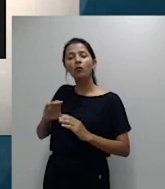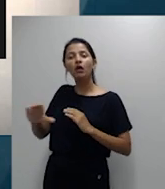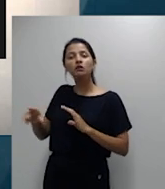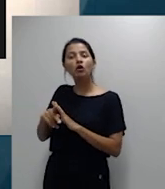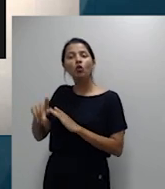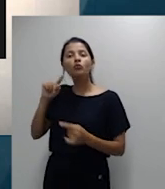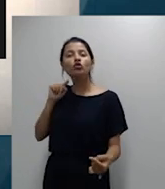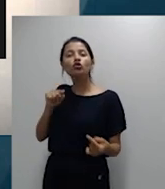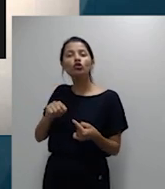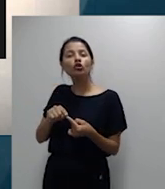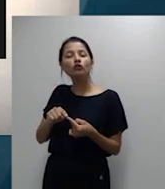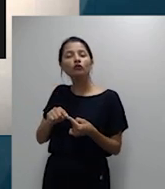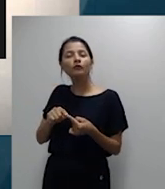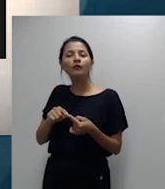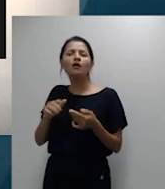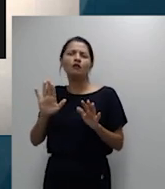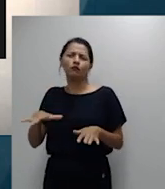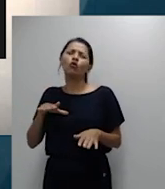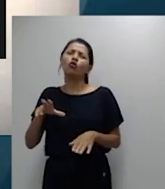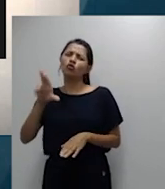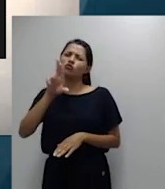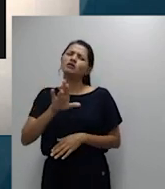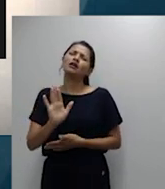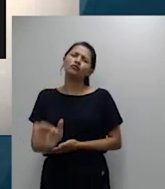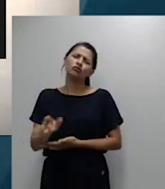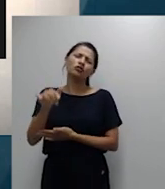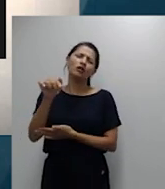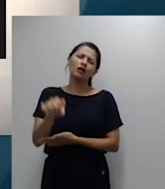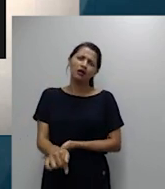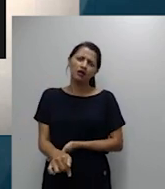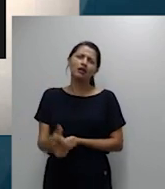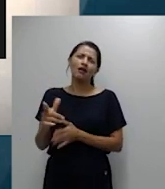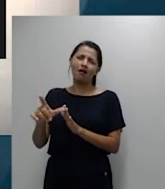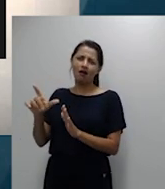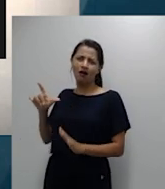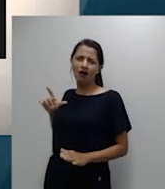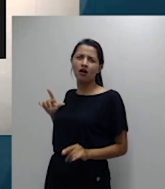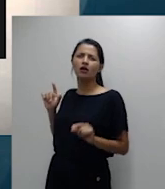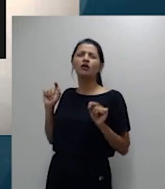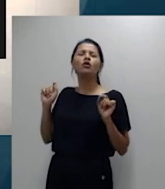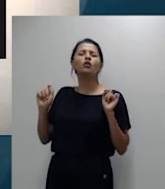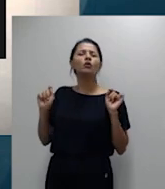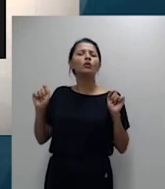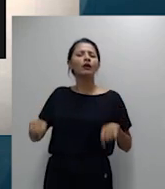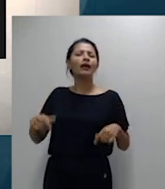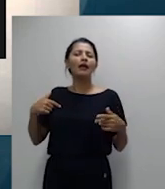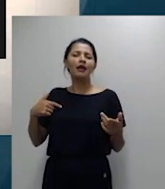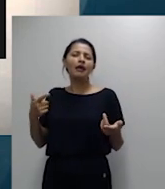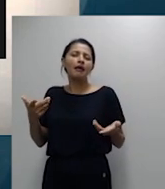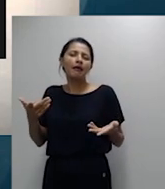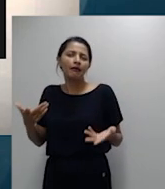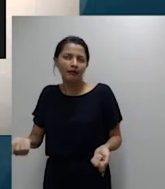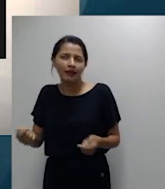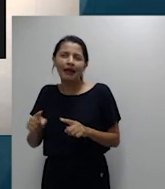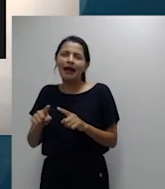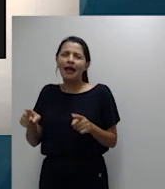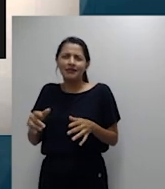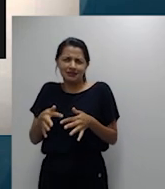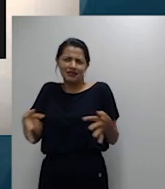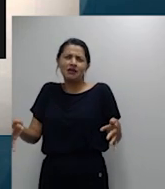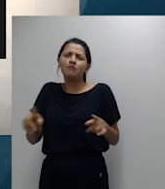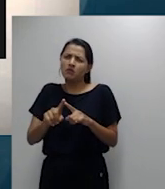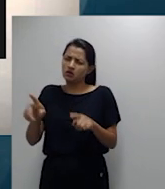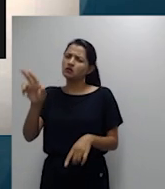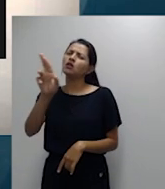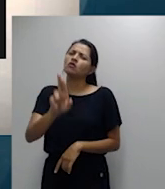foi utilizado aqui nesse já recebeu o sim é mentira singelo mas realmente eu tenho